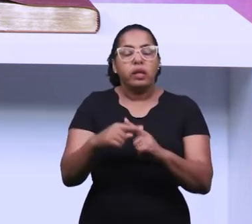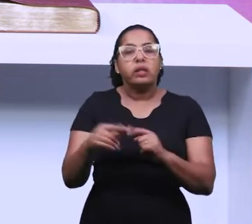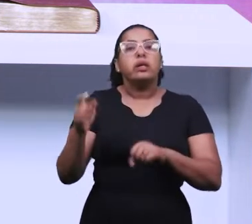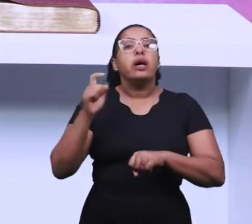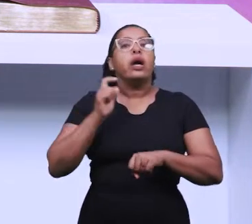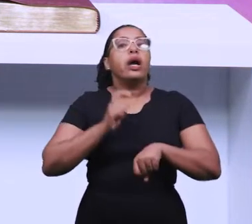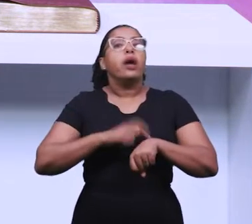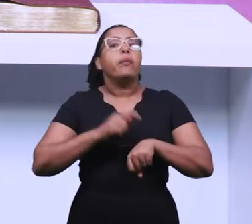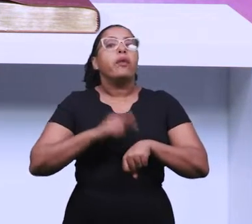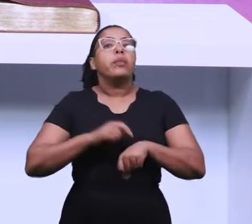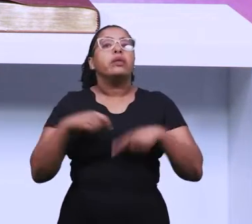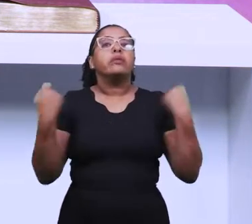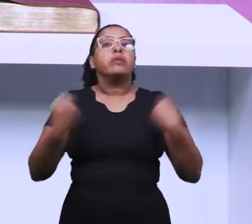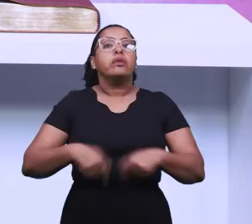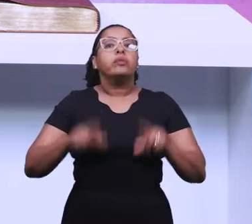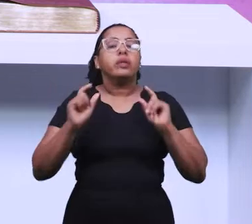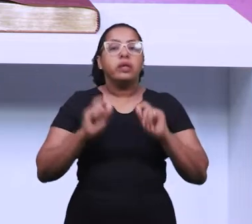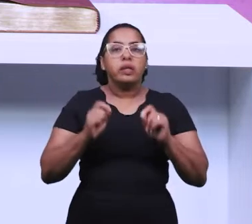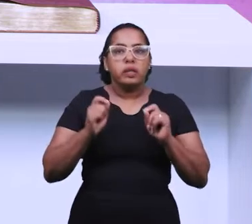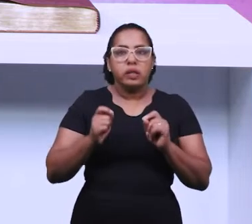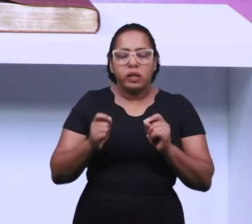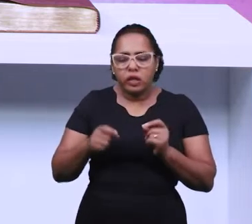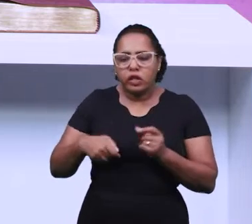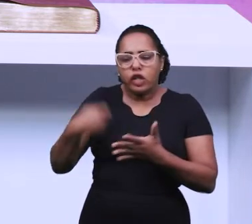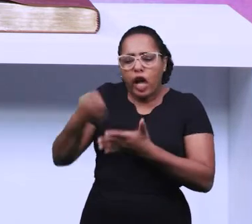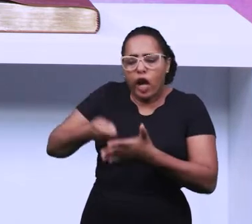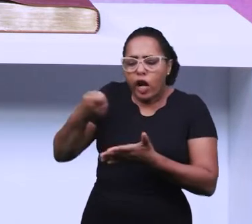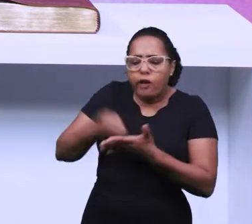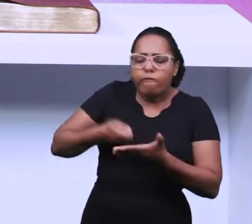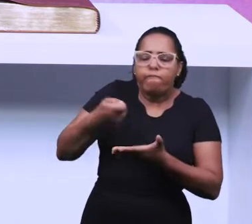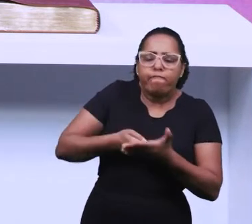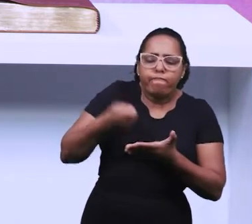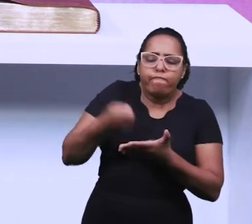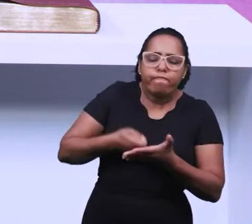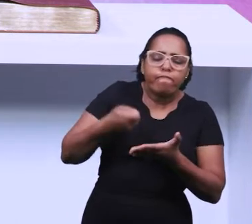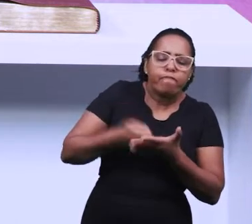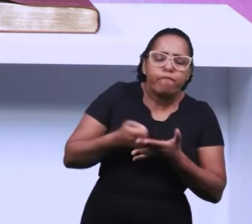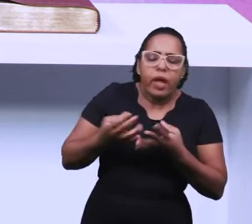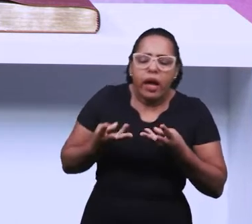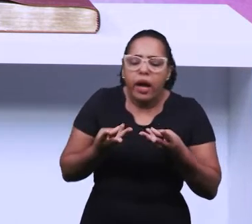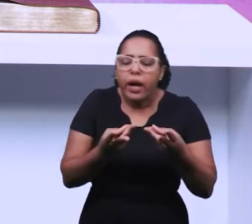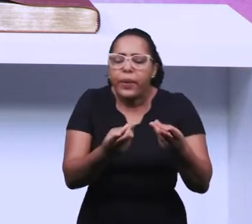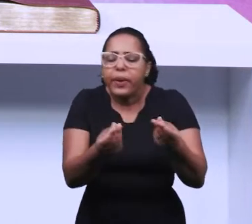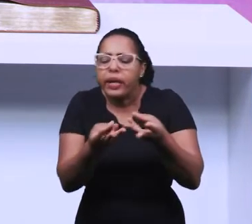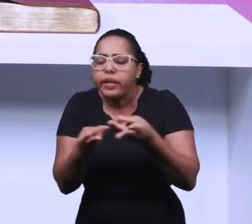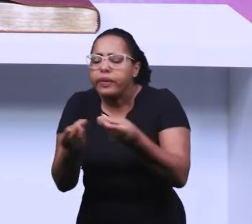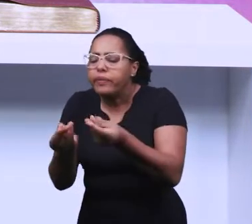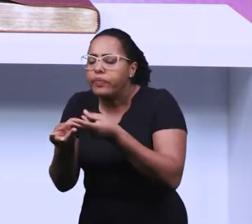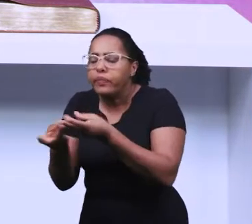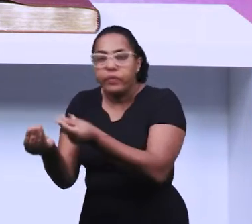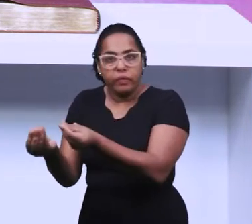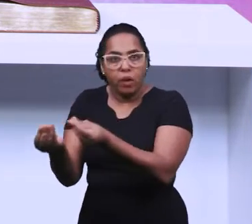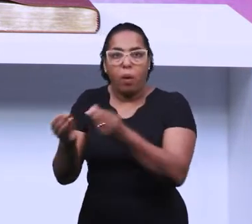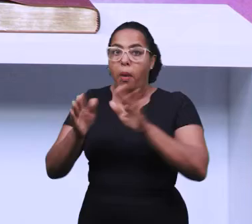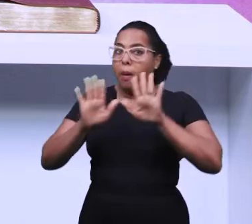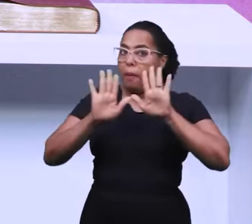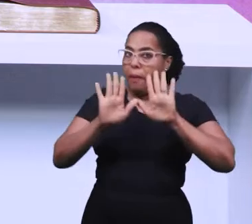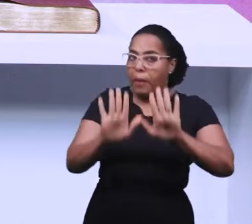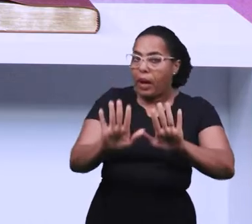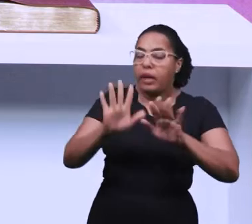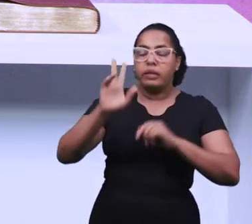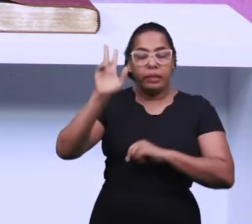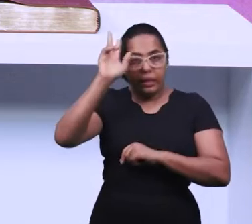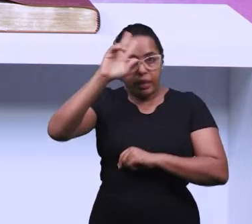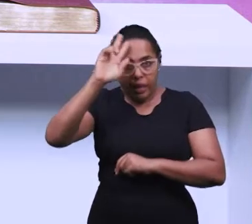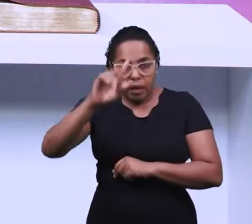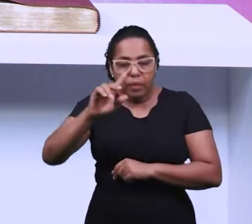o momento em que nós precisamos explorar as qualidades vocais de cada indivíduo.